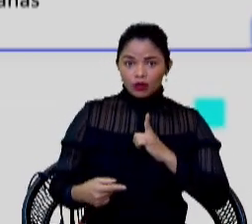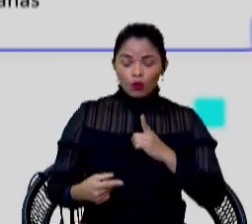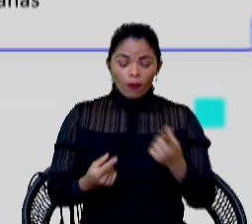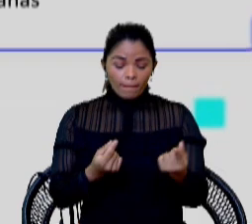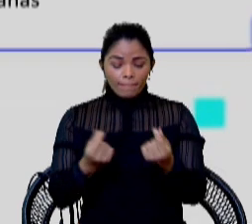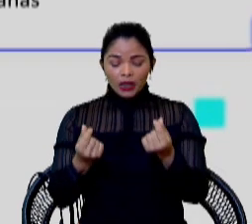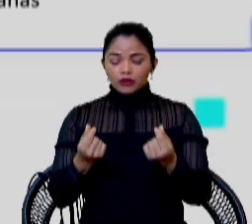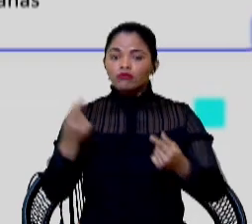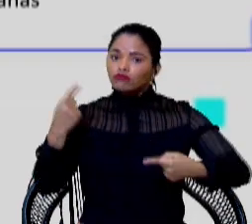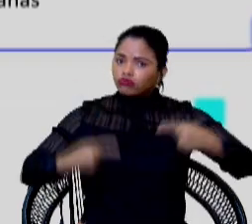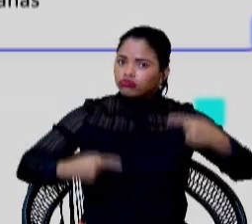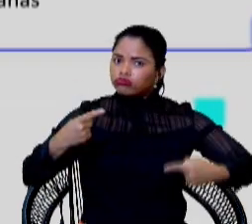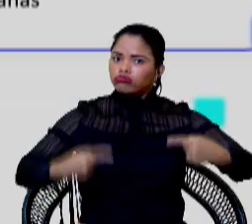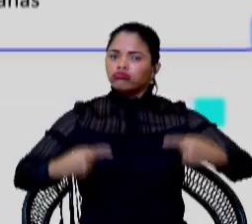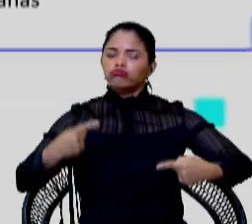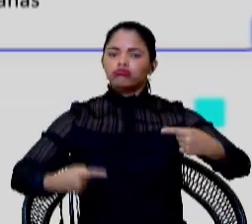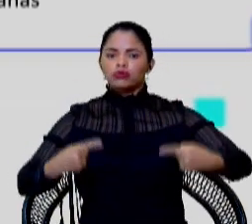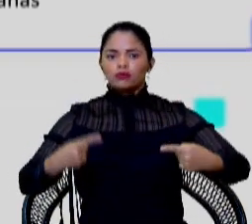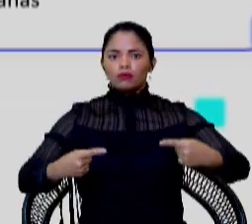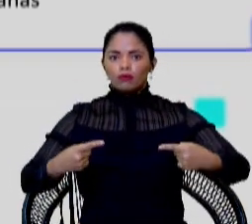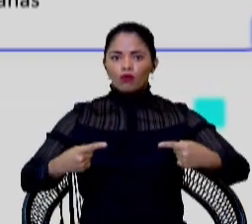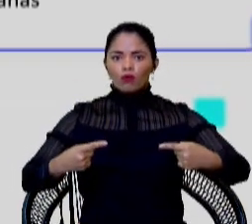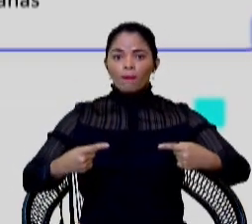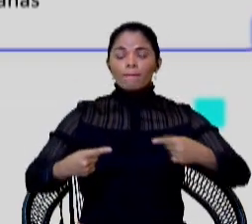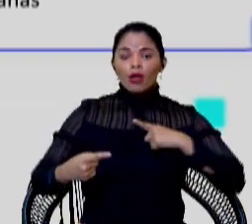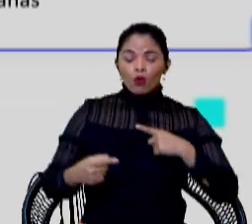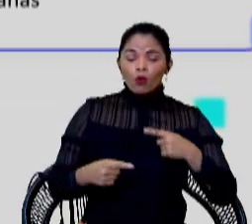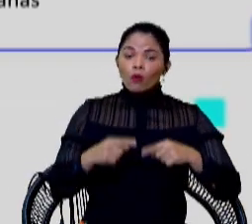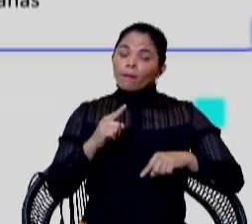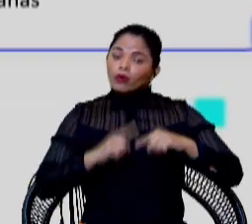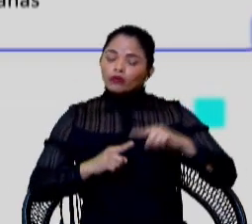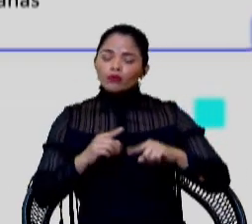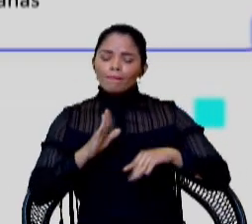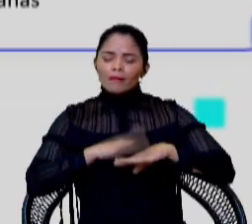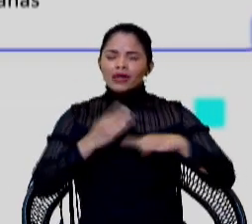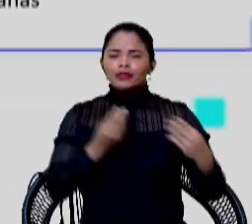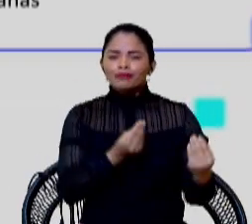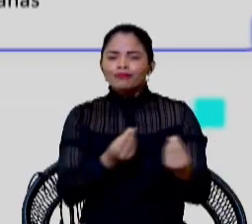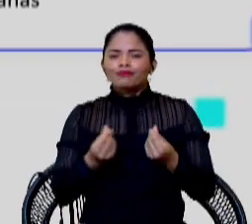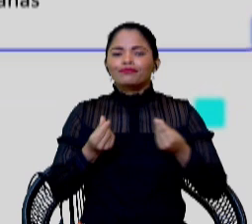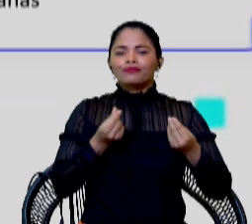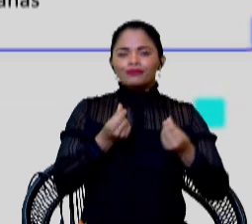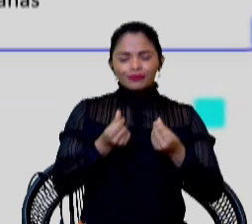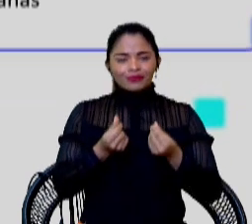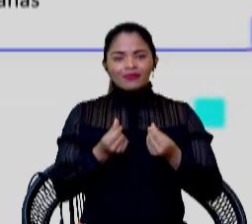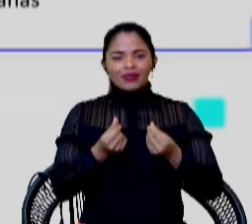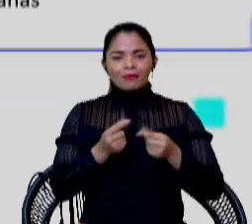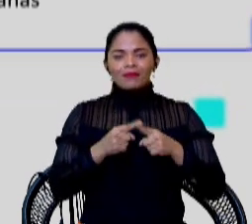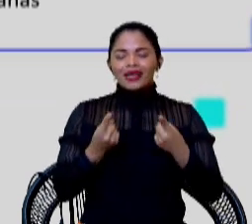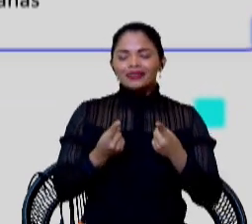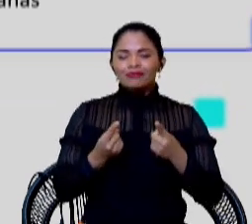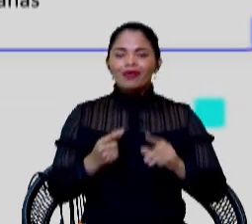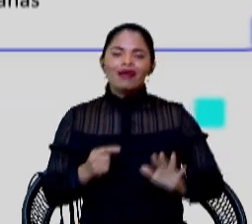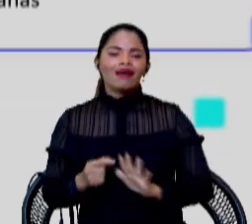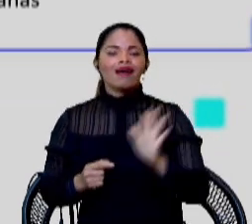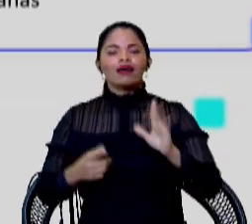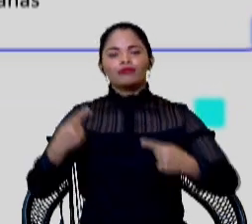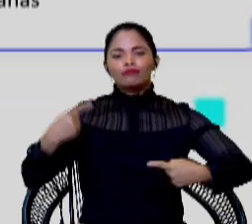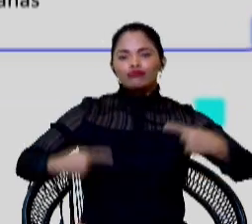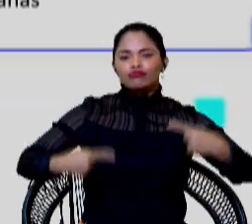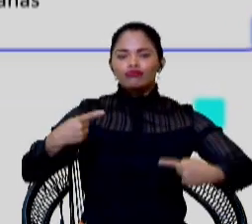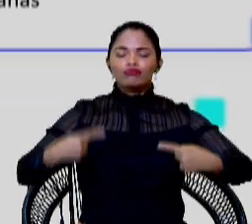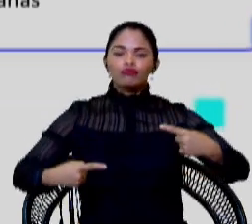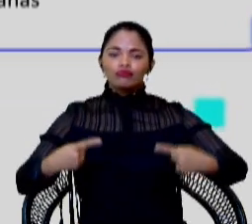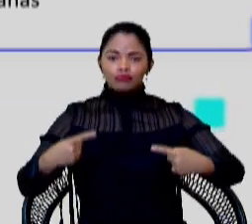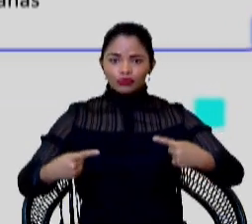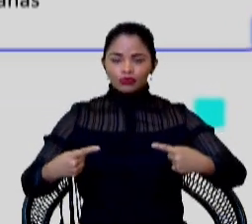preço competitivo, ou seja, meu produto ele é mais natural do que meu concorrente e ele também tem um preço competitivo, ele não é mais caro do que o meu concorrente, por exemplo, né? E aqui o meu produto, no